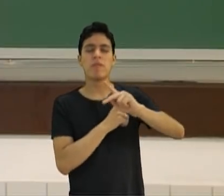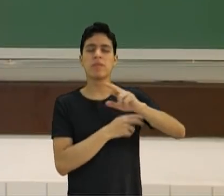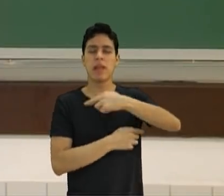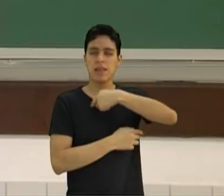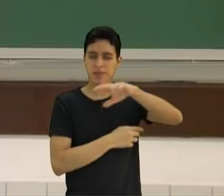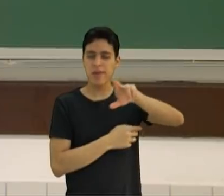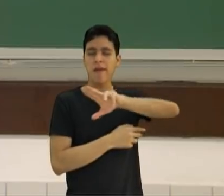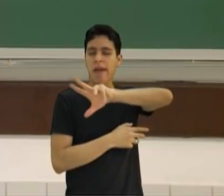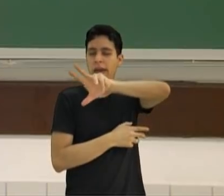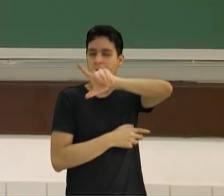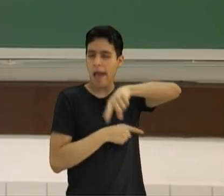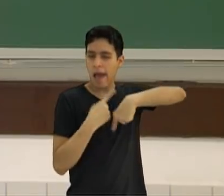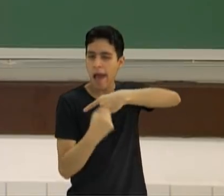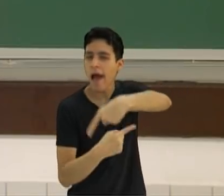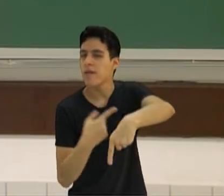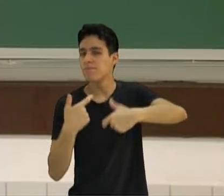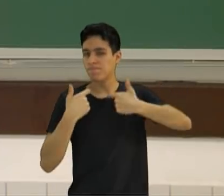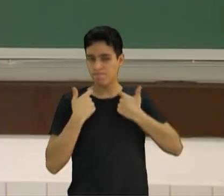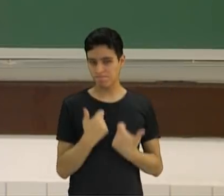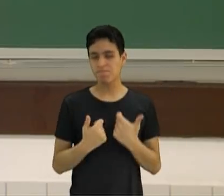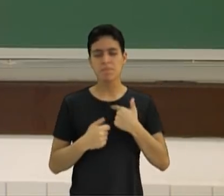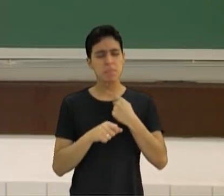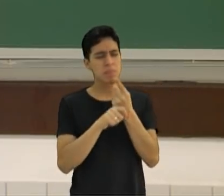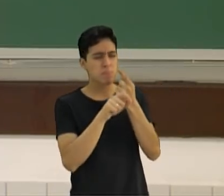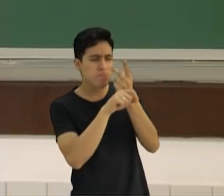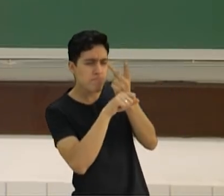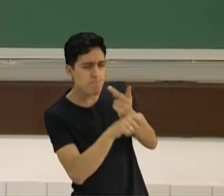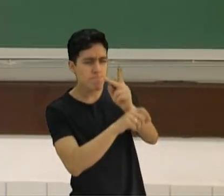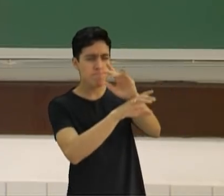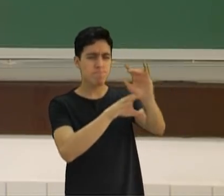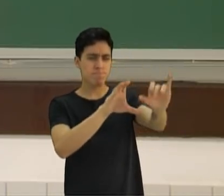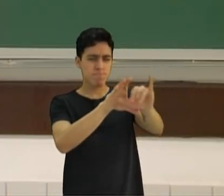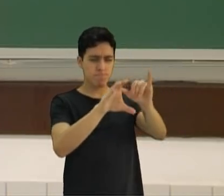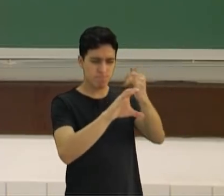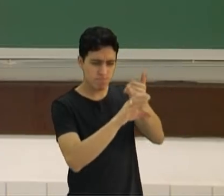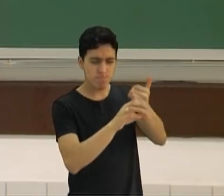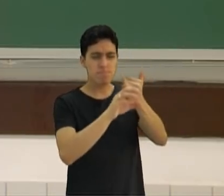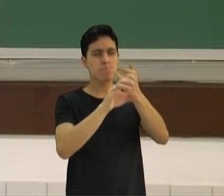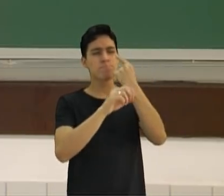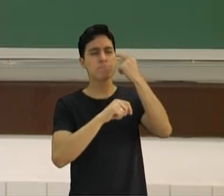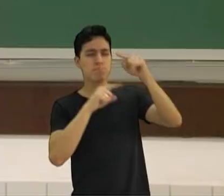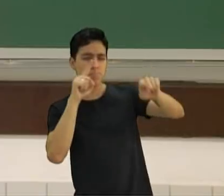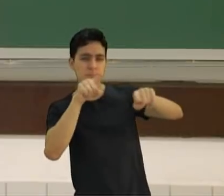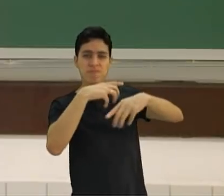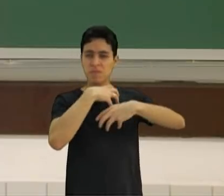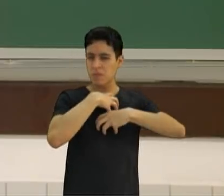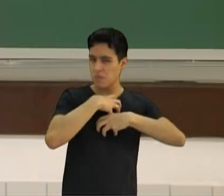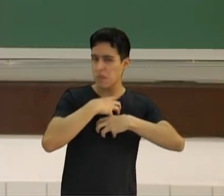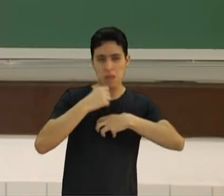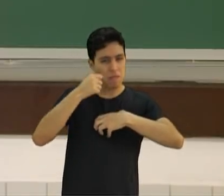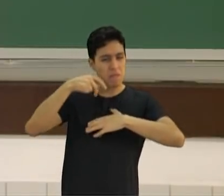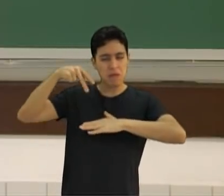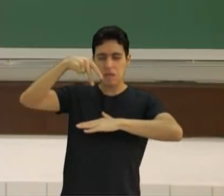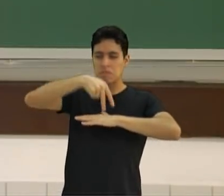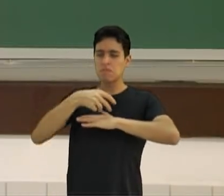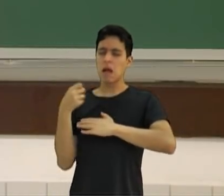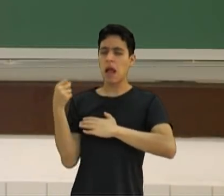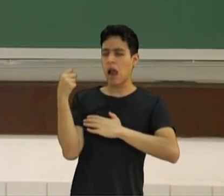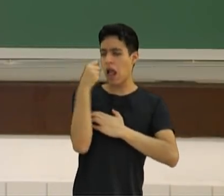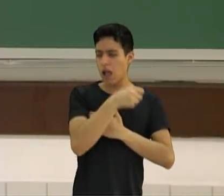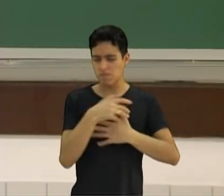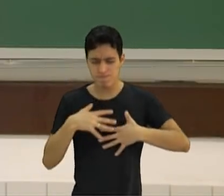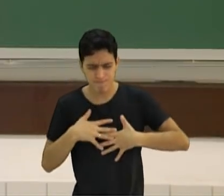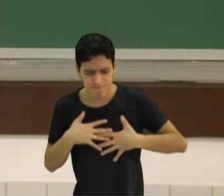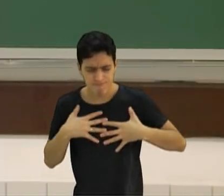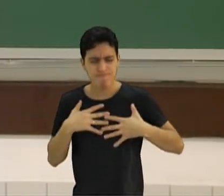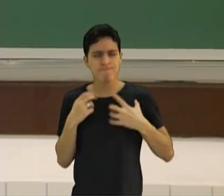pesquisar na internet alguns vídeos dela e ela tem muita presença de palco, muita alegria e eu achei muito